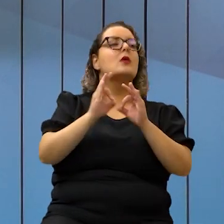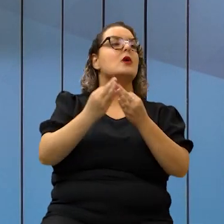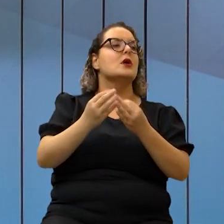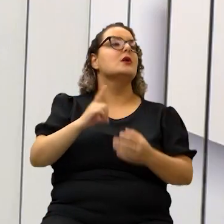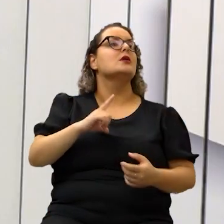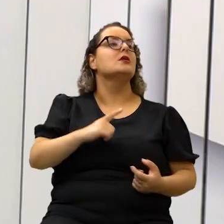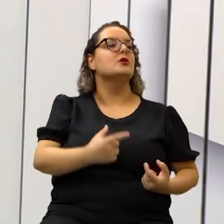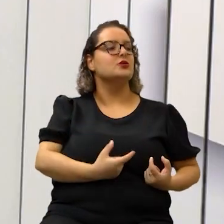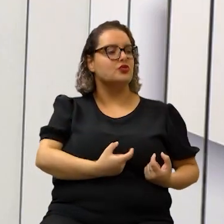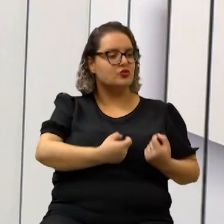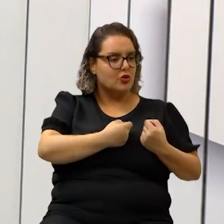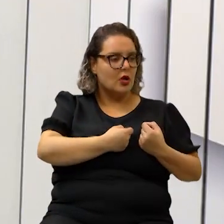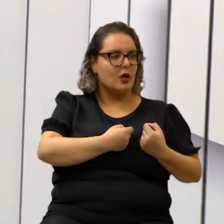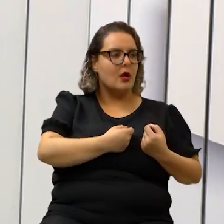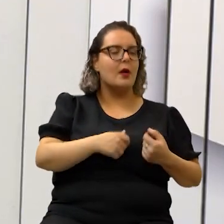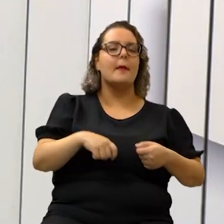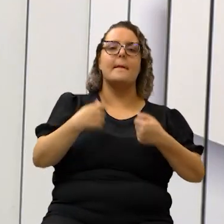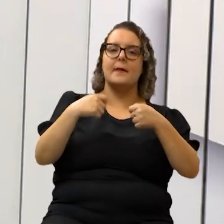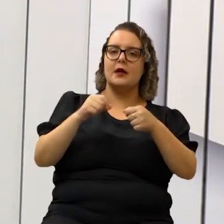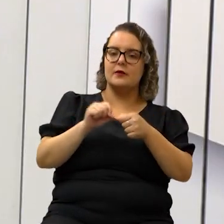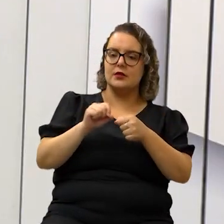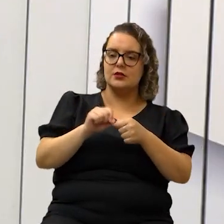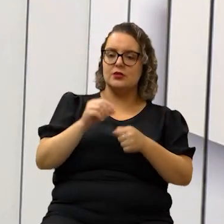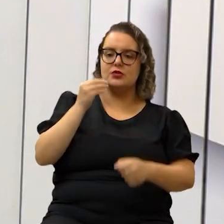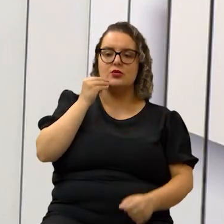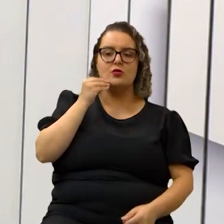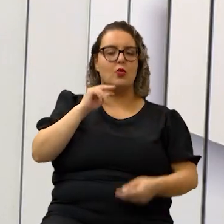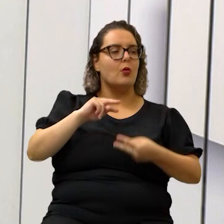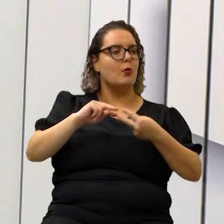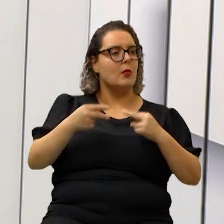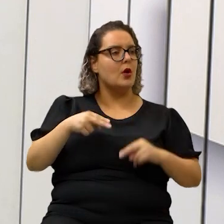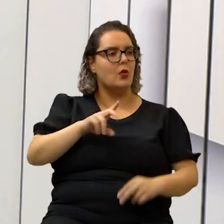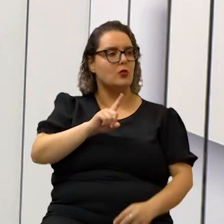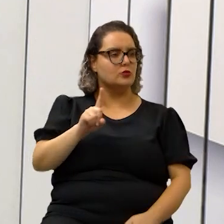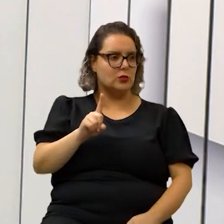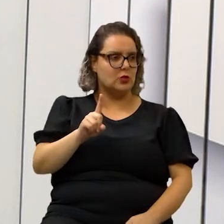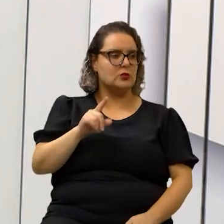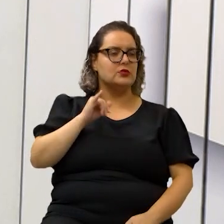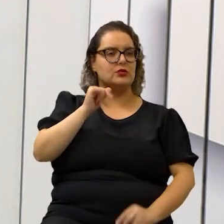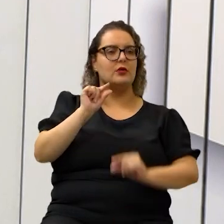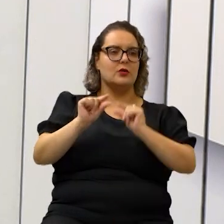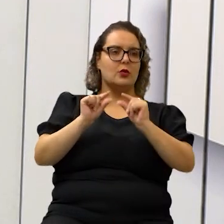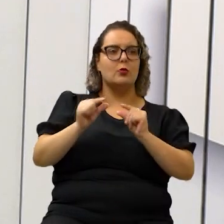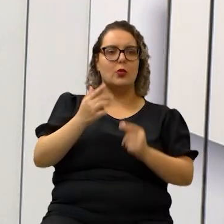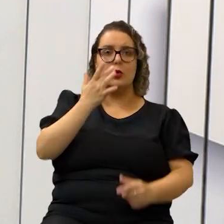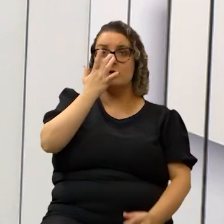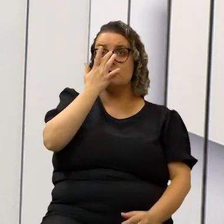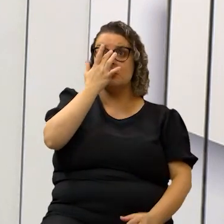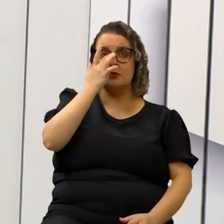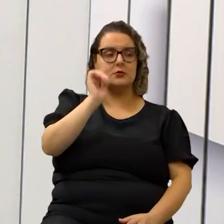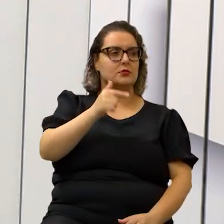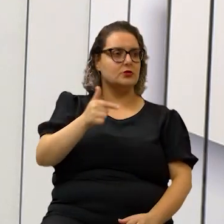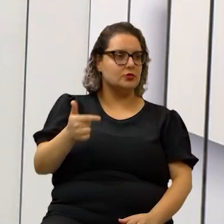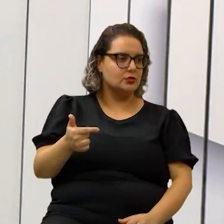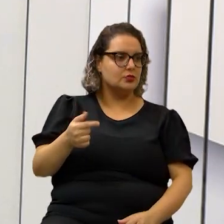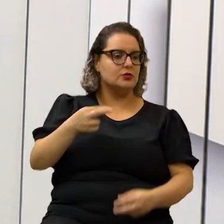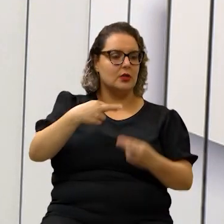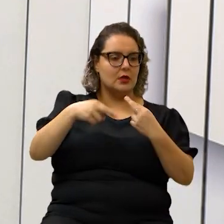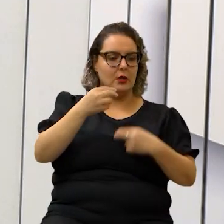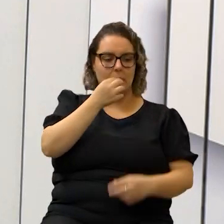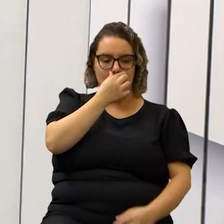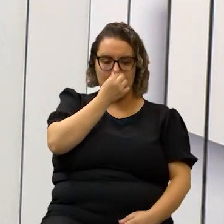que tiveram câncer de mama, ela deve fazer o teste genético ou não? Você já comentou um pouco sobre isso, né, que não